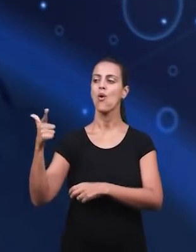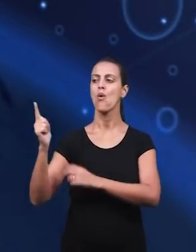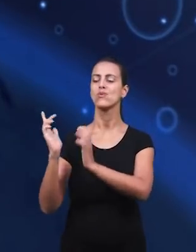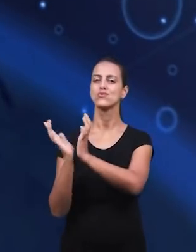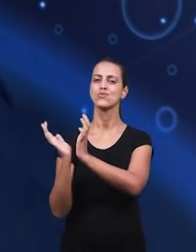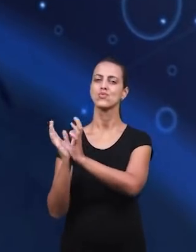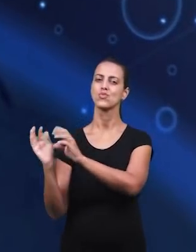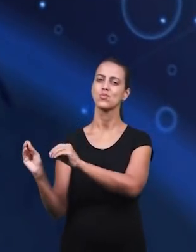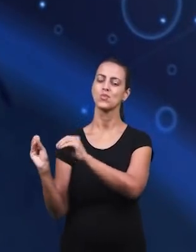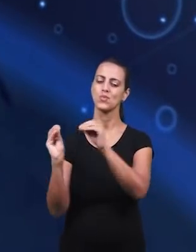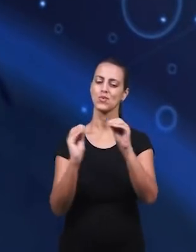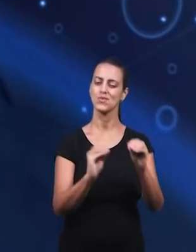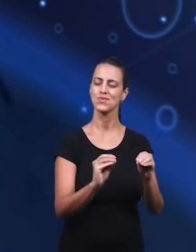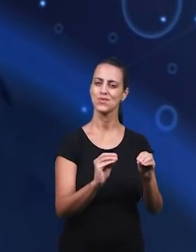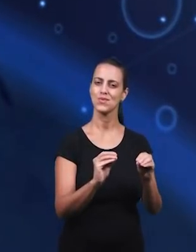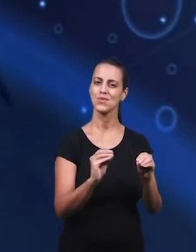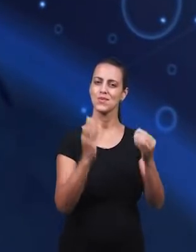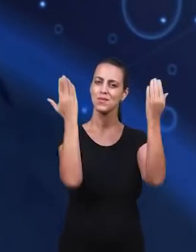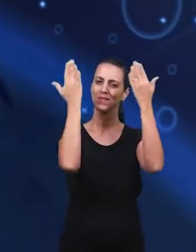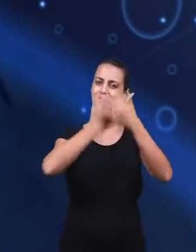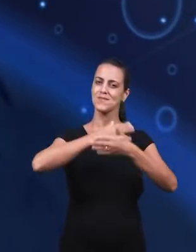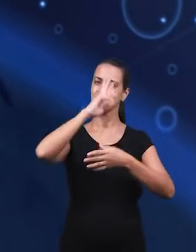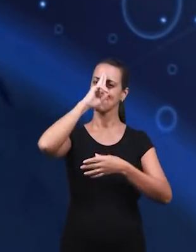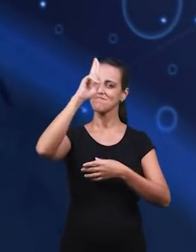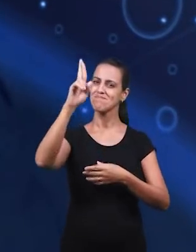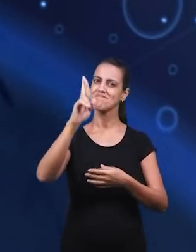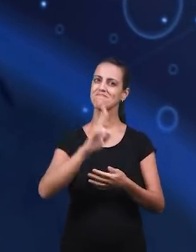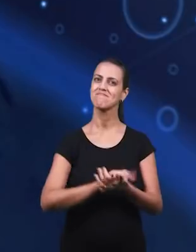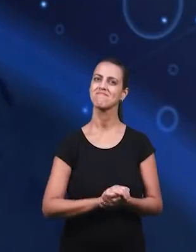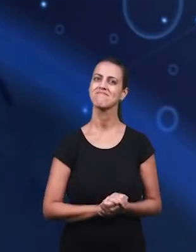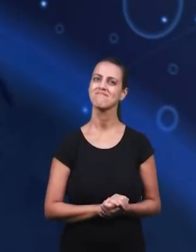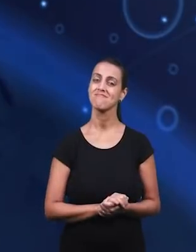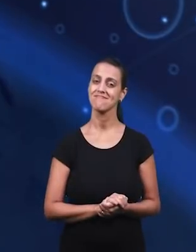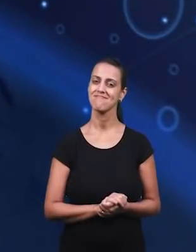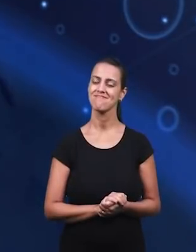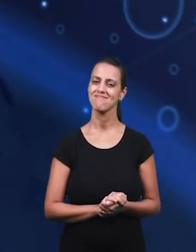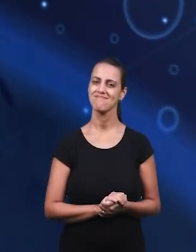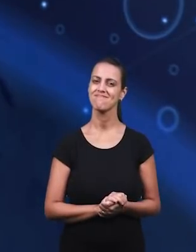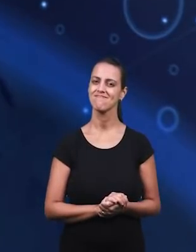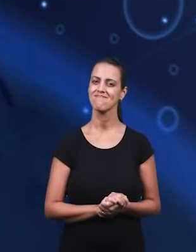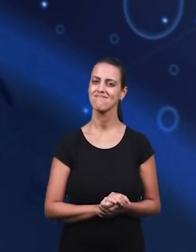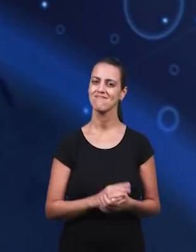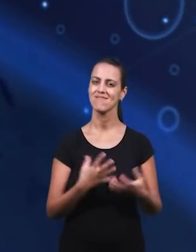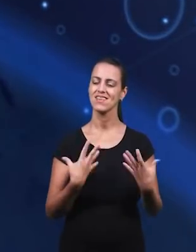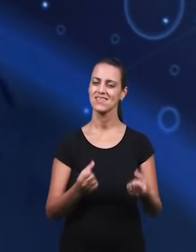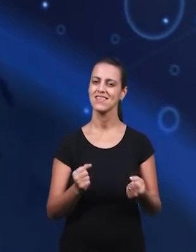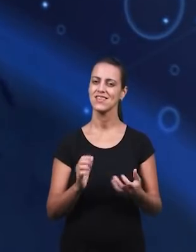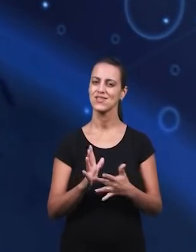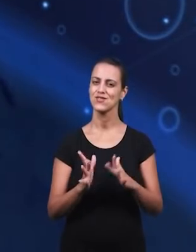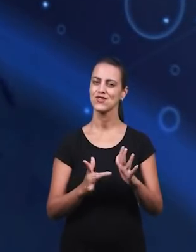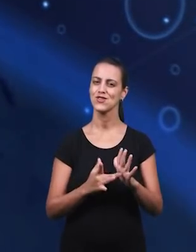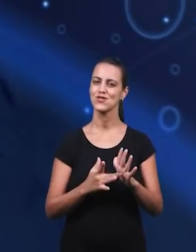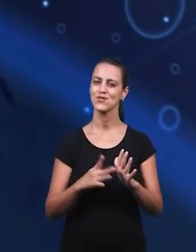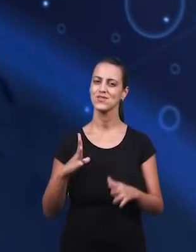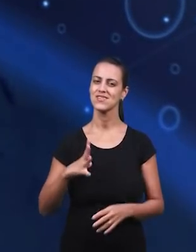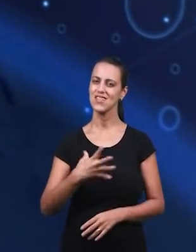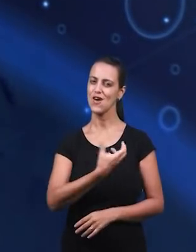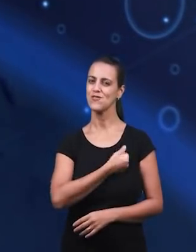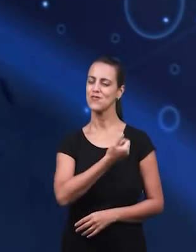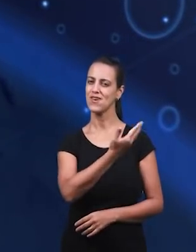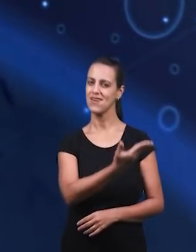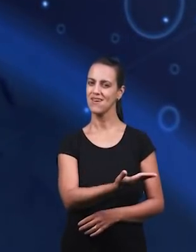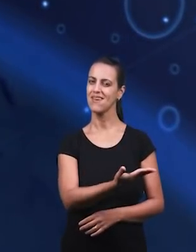cristão e veio para a presença do Senhor, e Jesus aceitou o irmão e salvou o irmão, e o irmão é